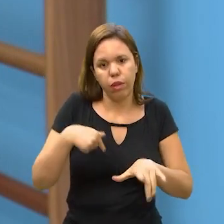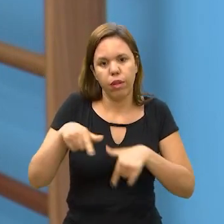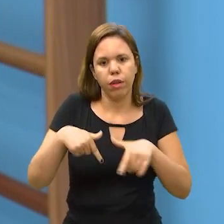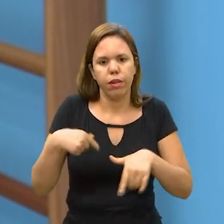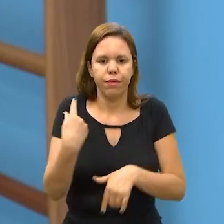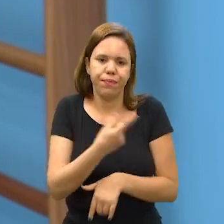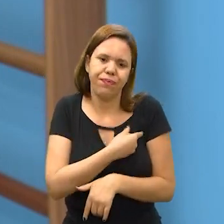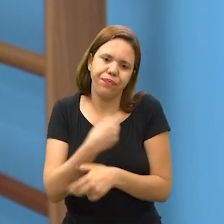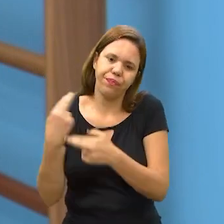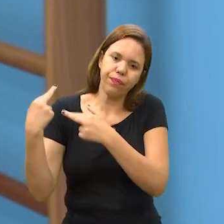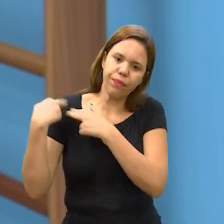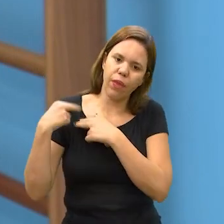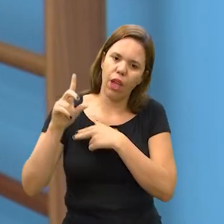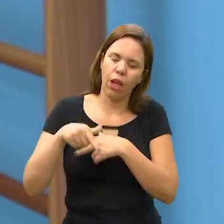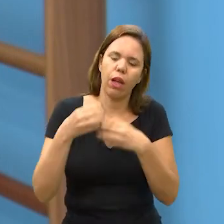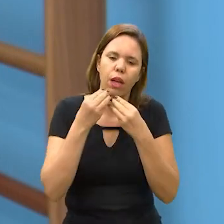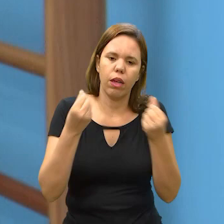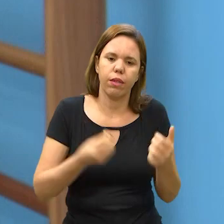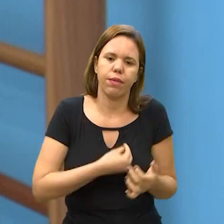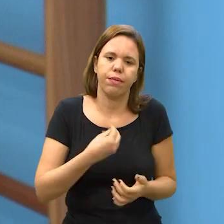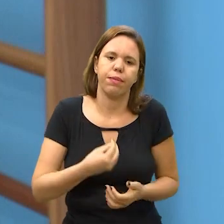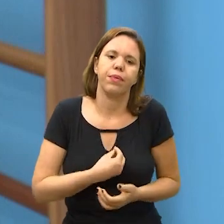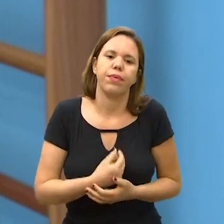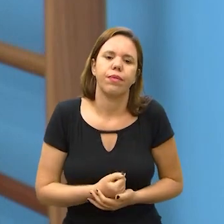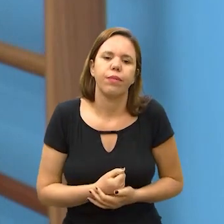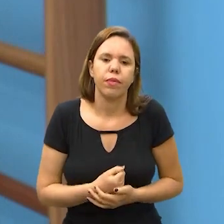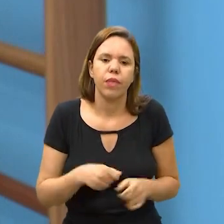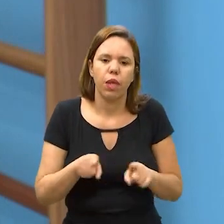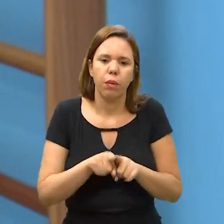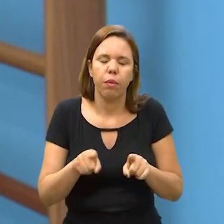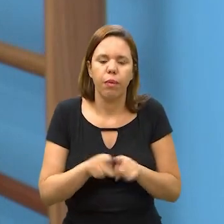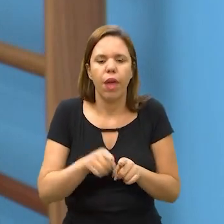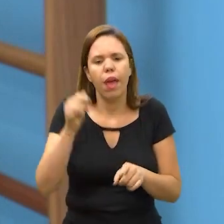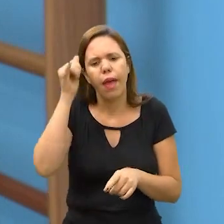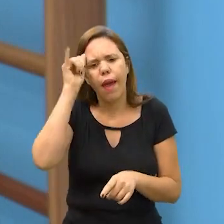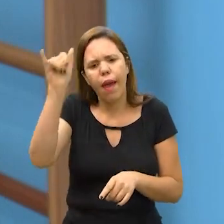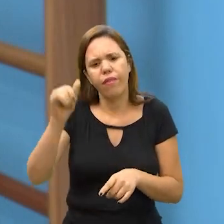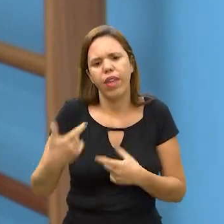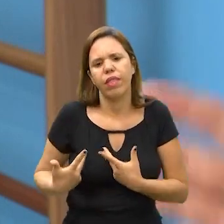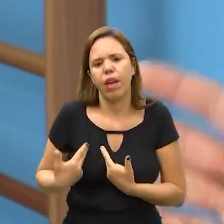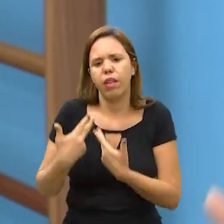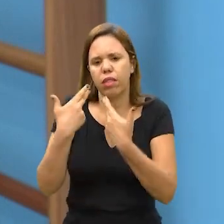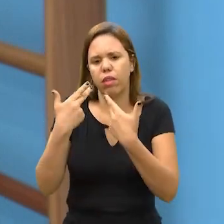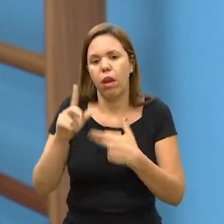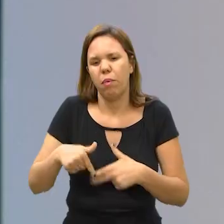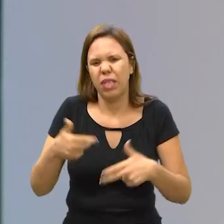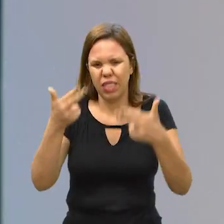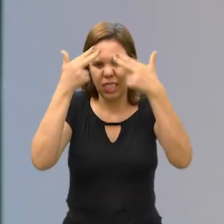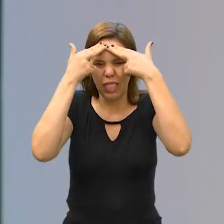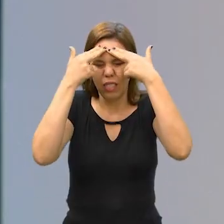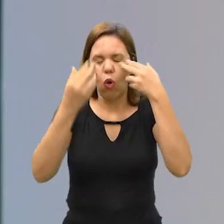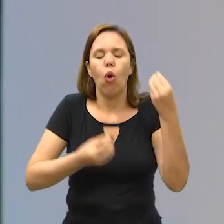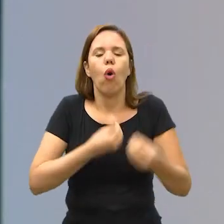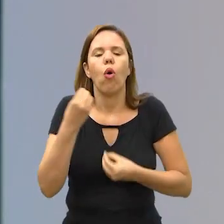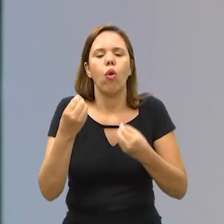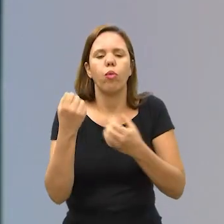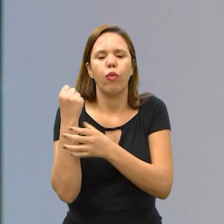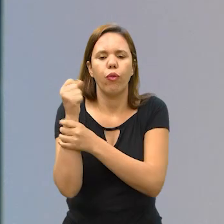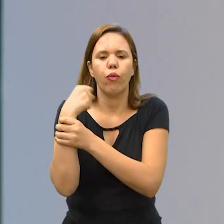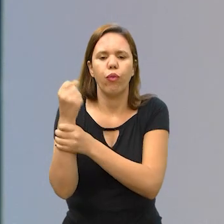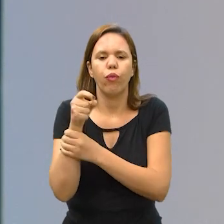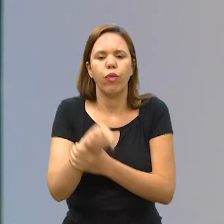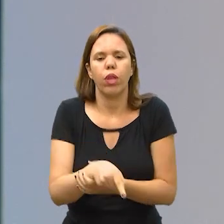trabalho é, assim, dar maior qualidade de vida e retardar o mais possivelmente cirurgias, que é muito mais traumático. Como